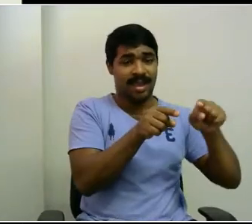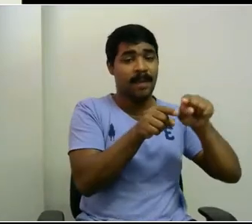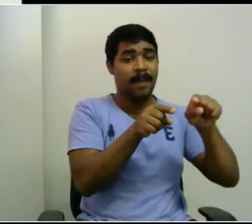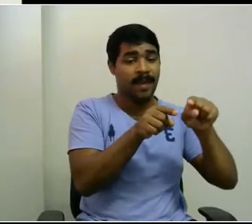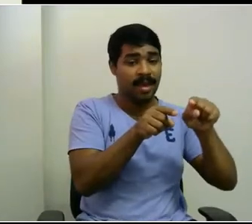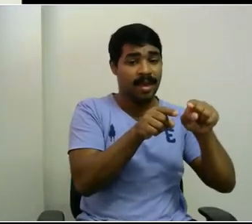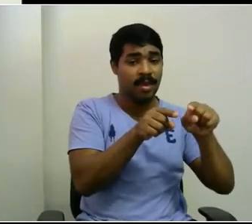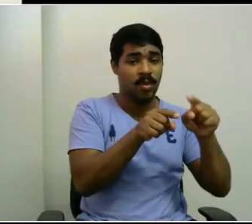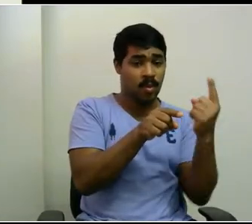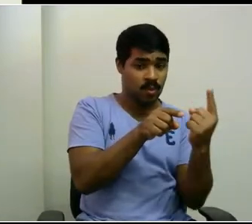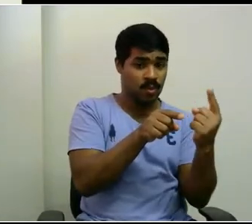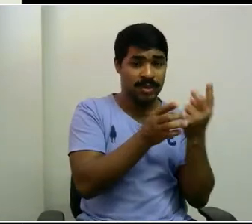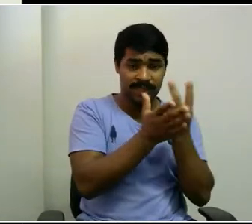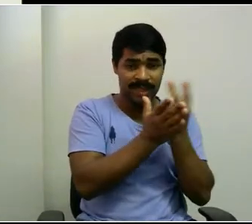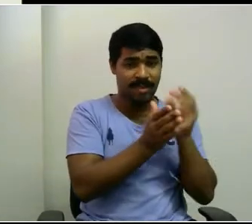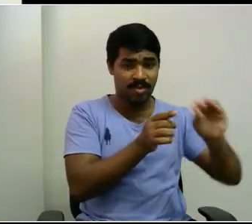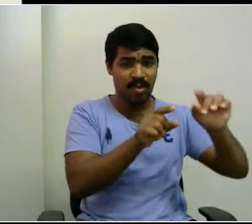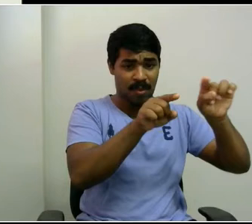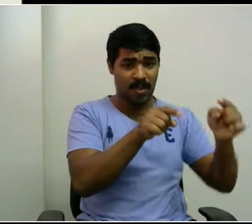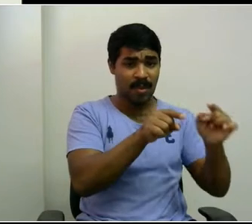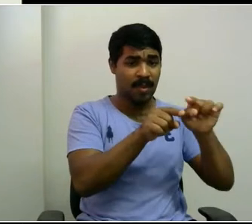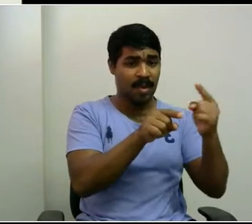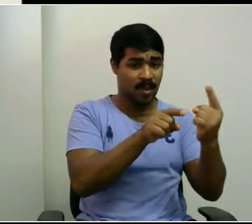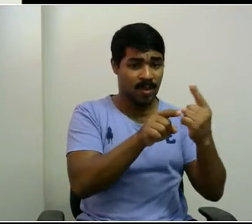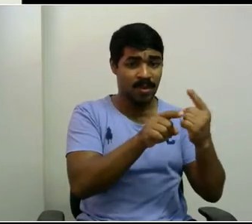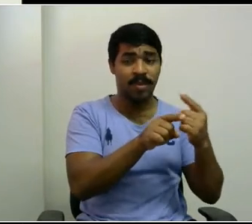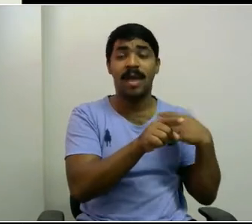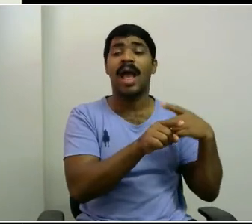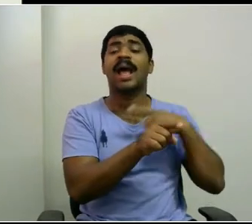desigualdade, ela se inverte, tá? Ela está maior, então ela vai passar a ser menor.